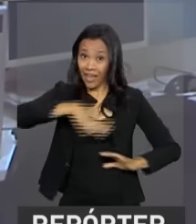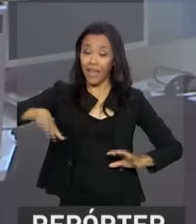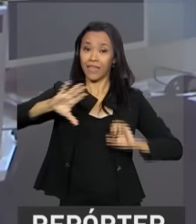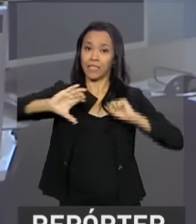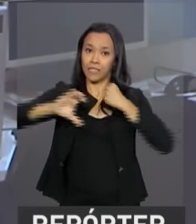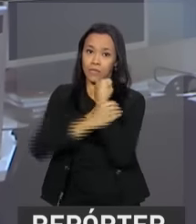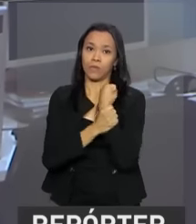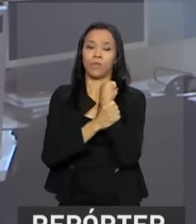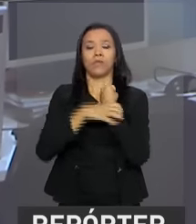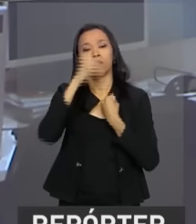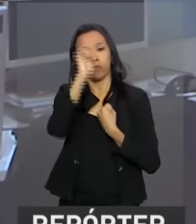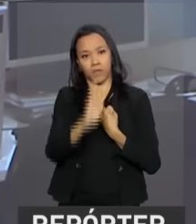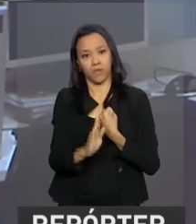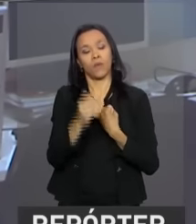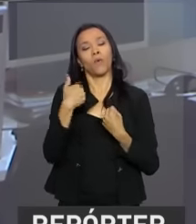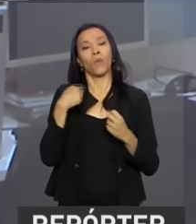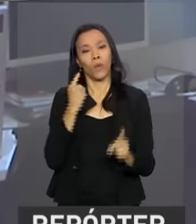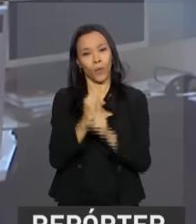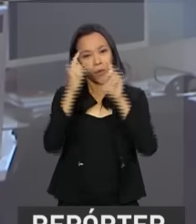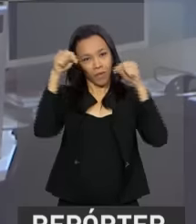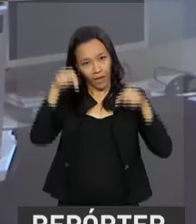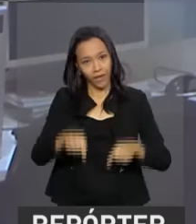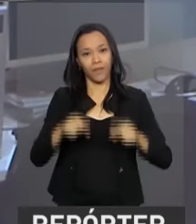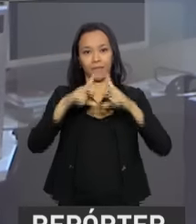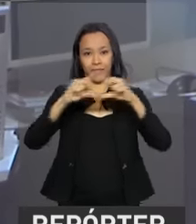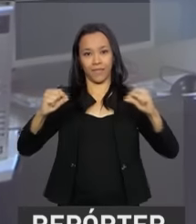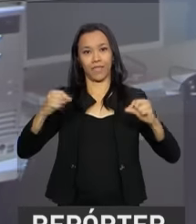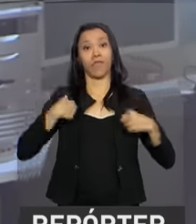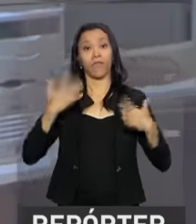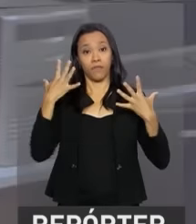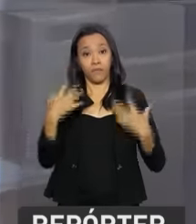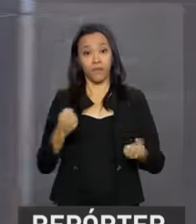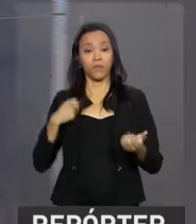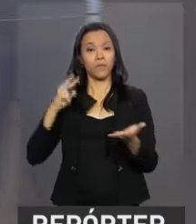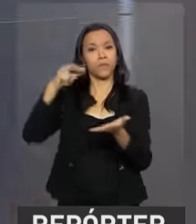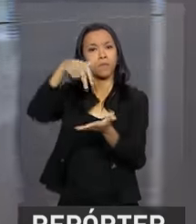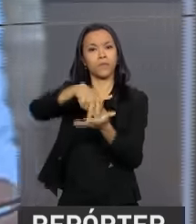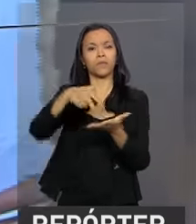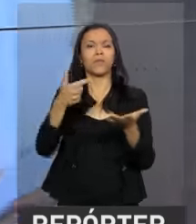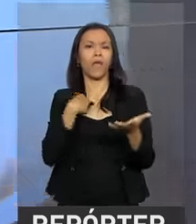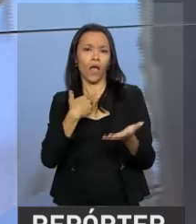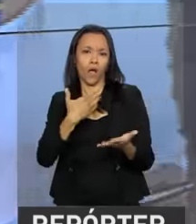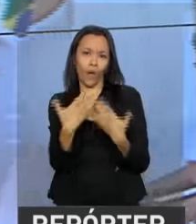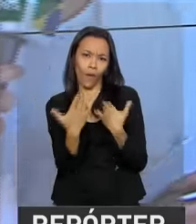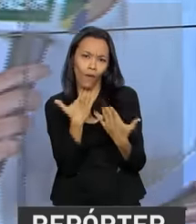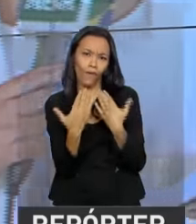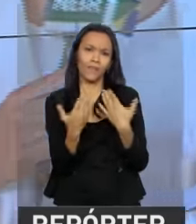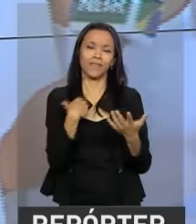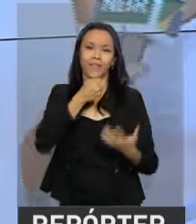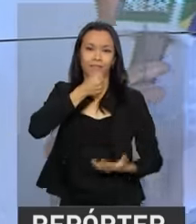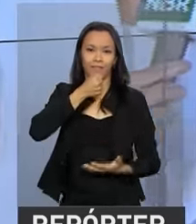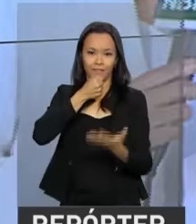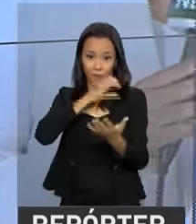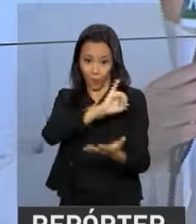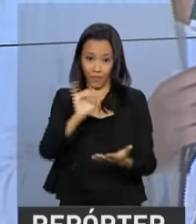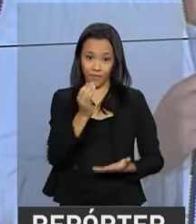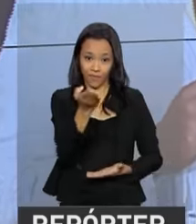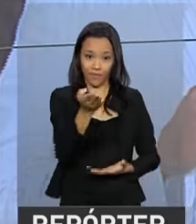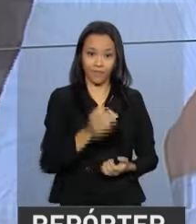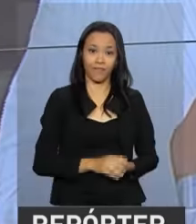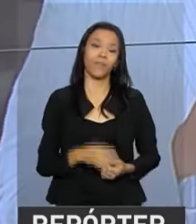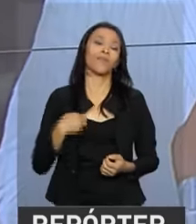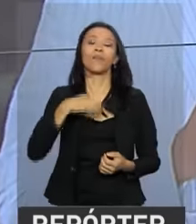O encontro será no Itamaraty, aqui em Brasília. E é para lá que vamos ao vivo conversar com Thaíssa Dias. Oi, Thaíssa.